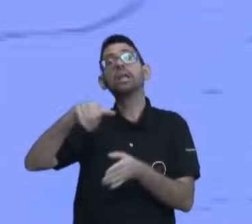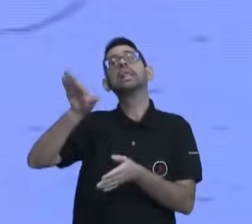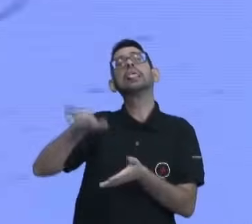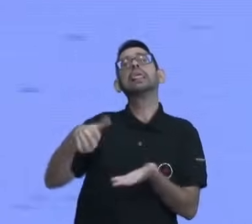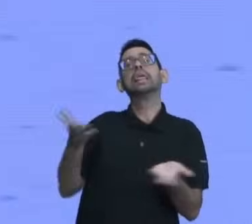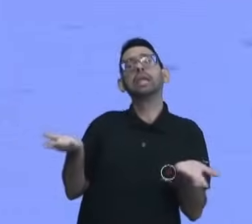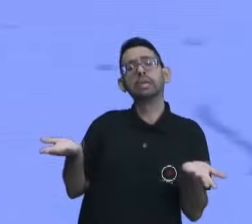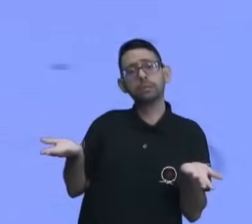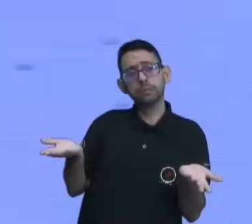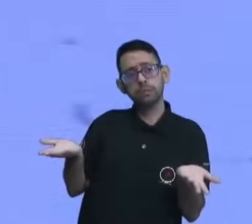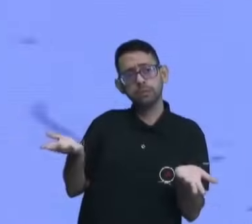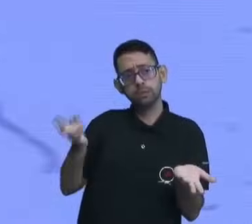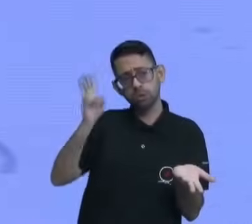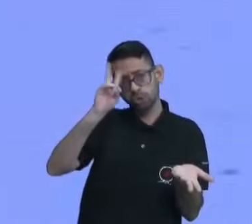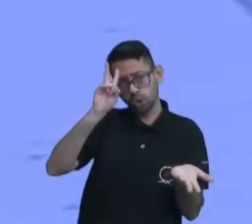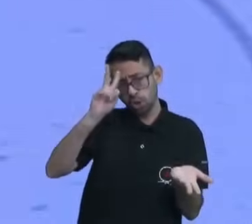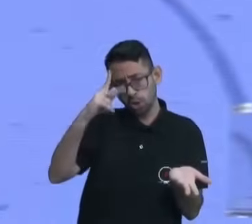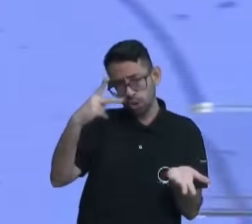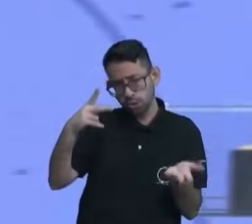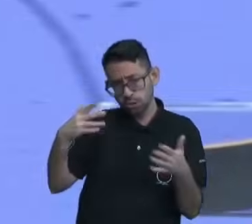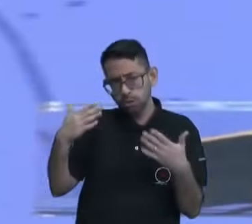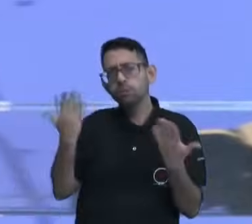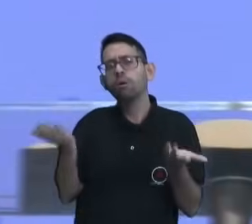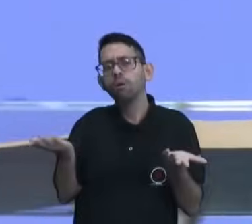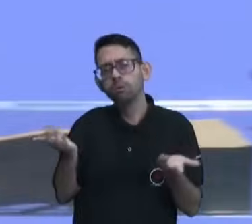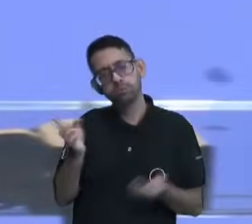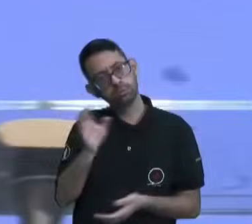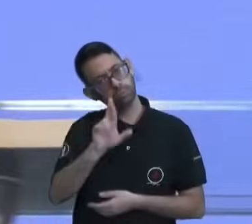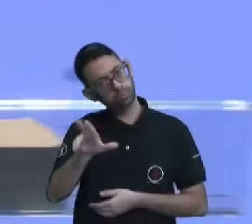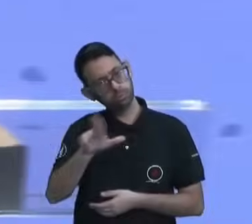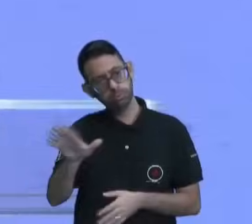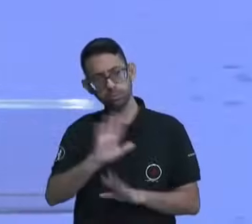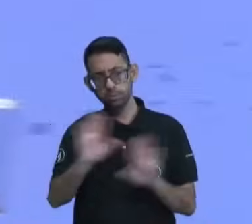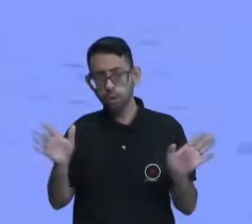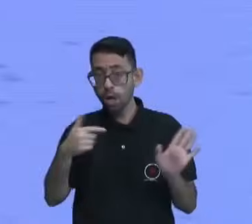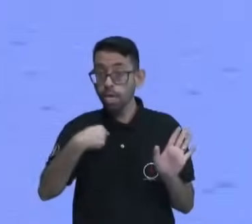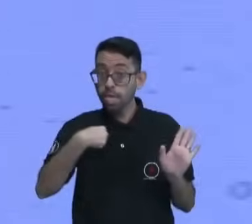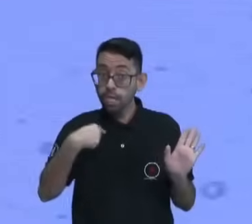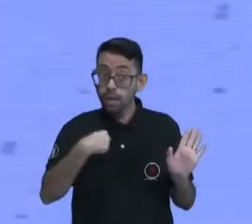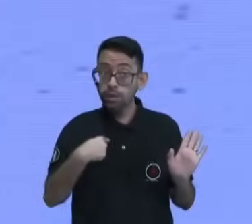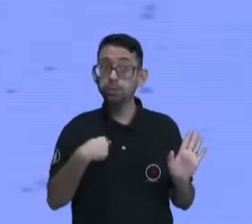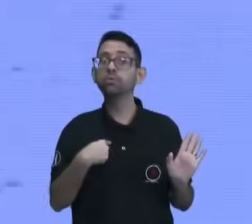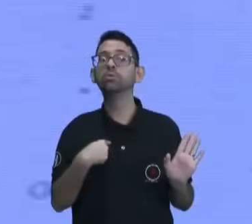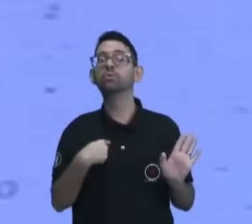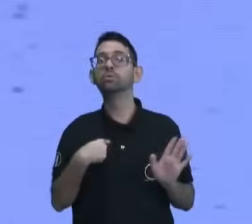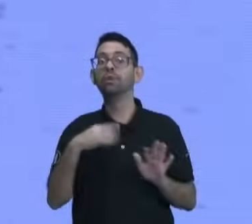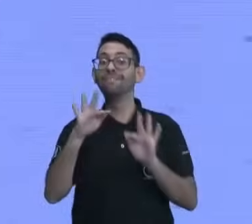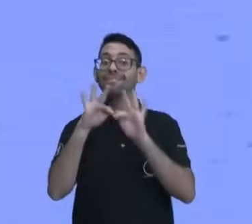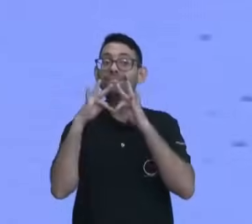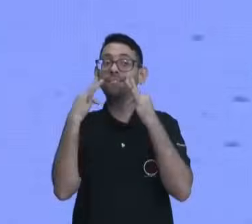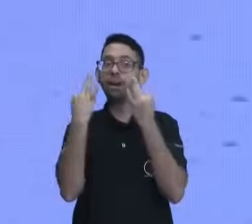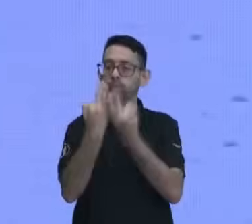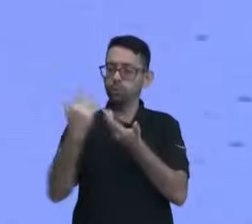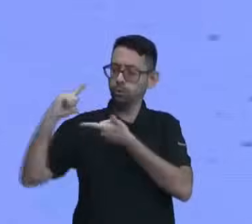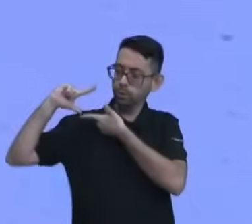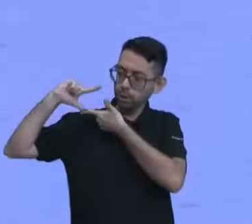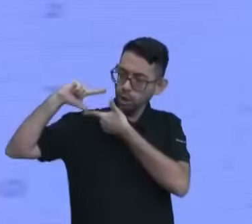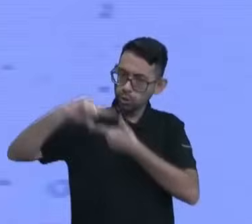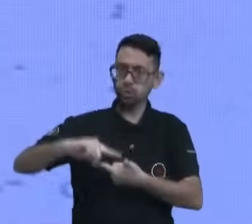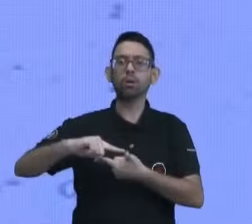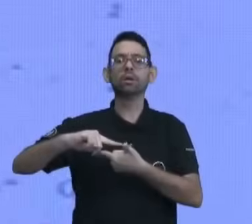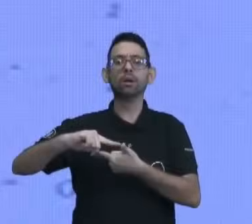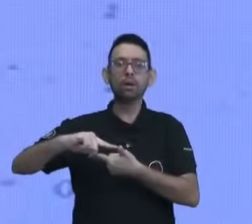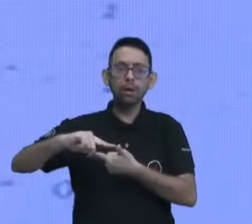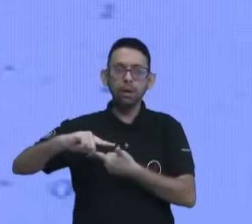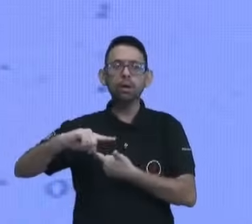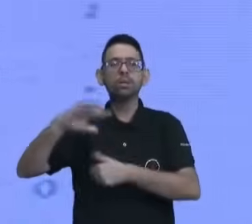dele de onde ele veio não primeiro eu sou de uma família tradicionalíssima nas assembleias de Deus meu pai